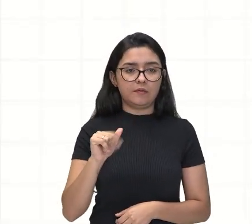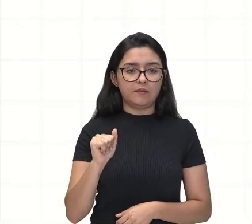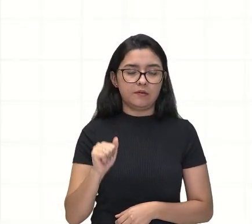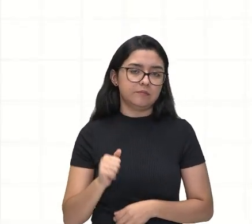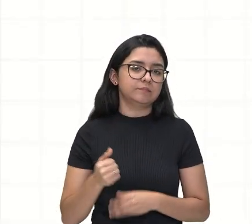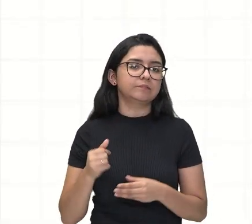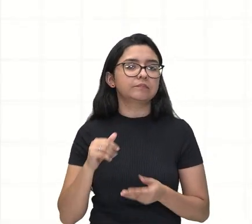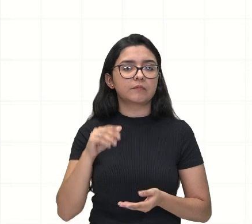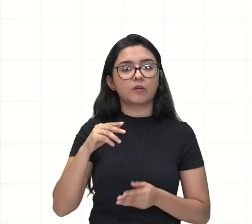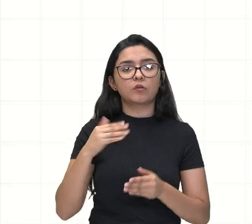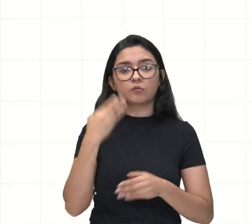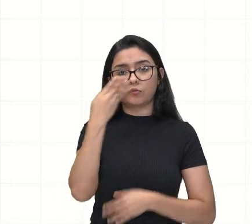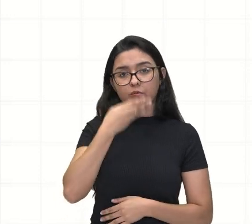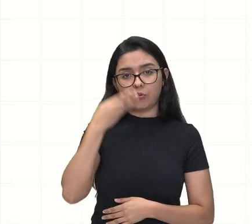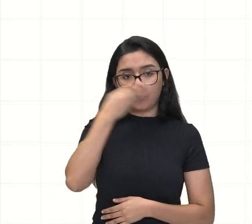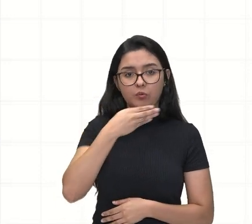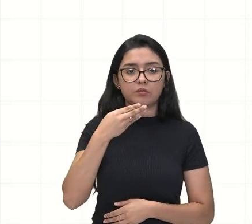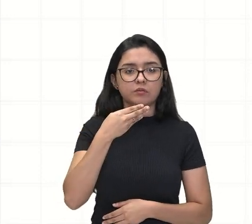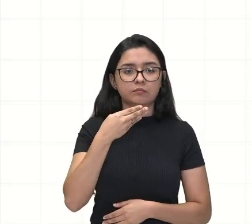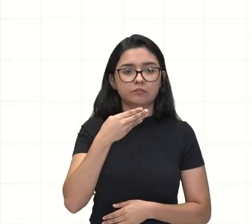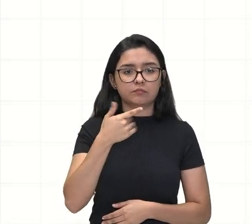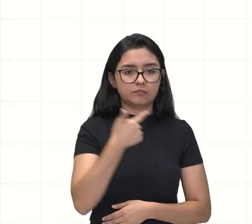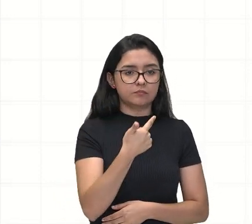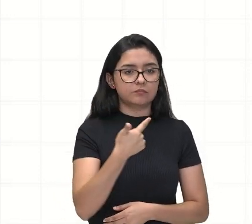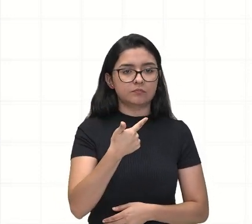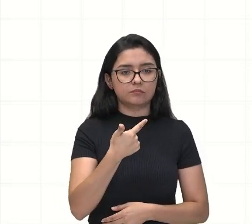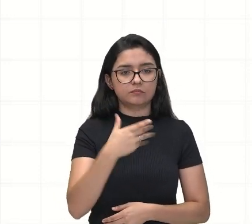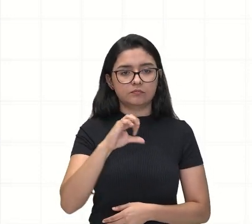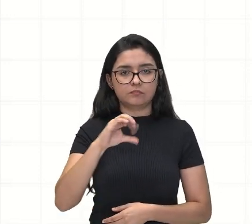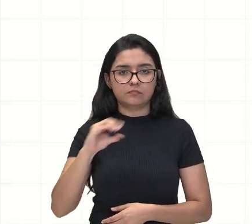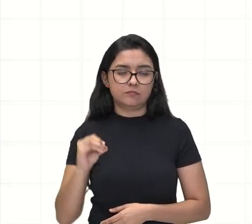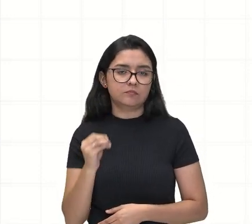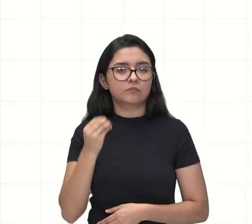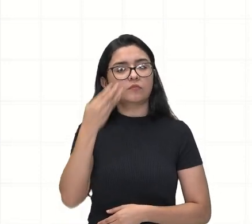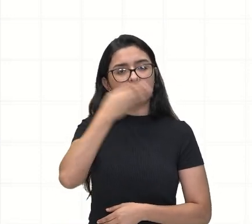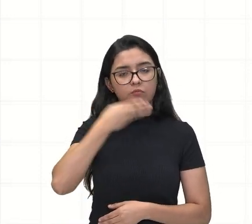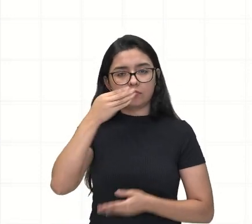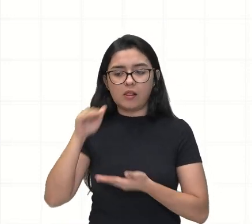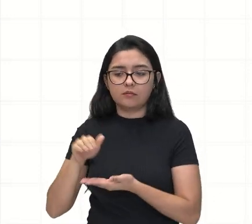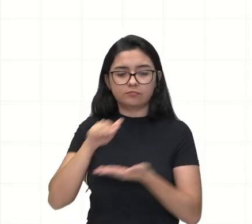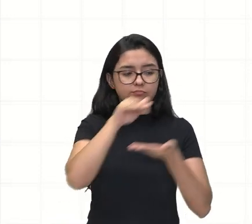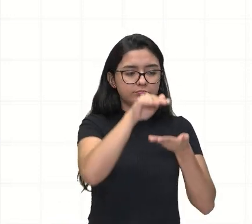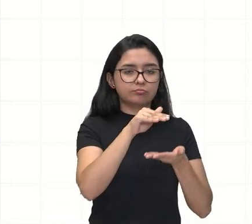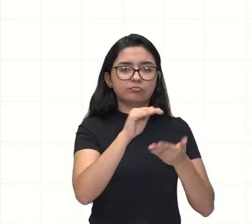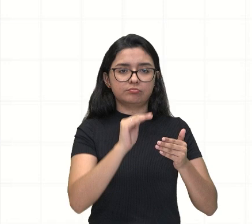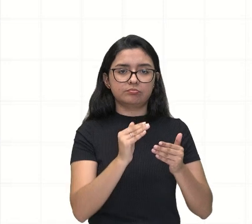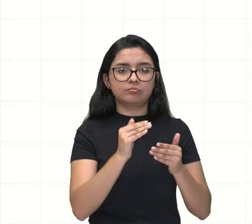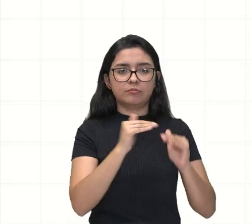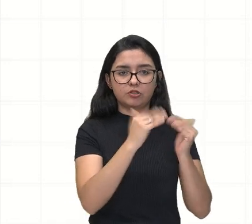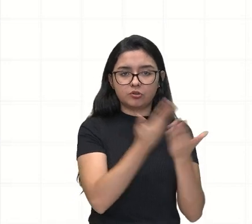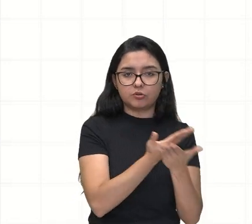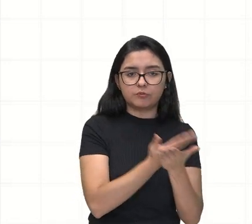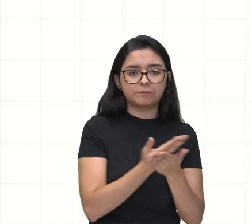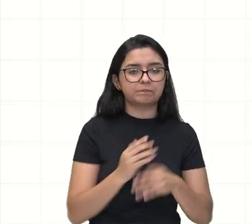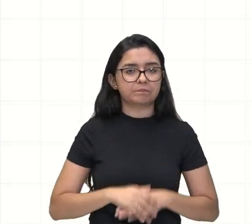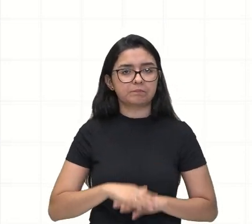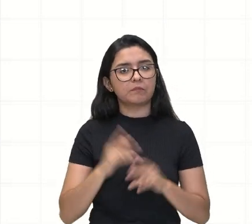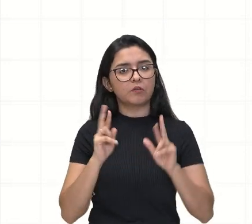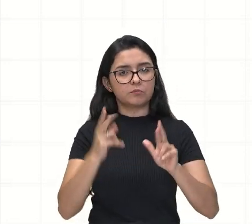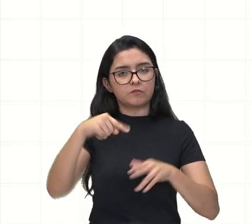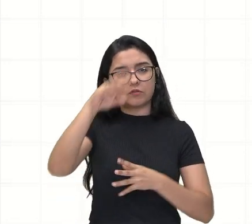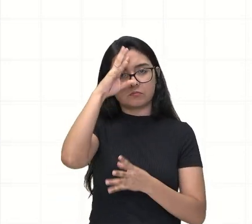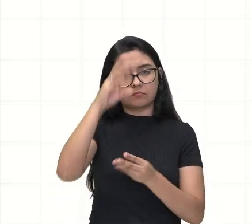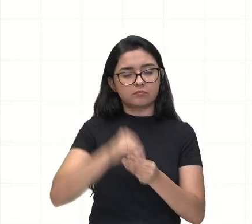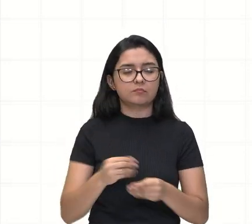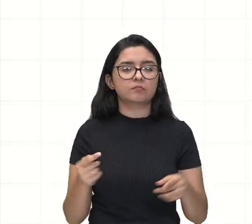290 doces para a festa da escola. Beleza? Espero que você esteja compreendendo, porque eu vou trazer mais uma questão aqui para você, ainda